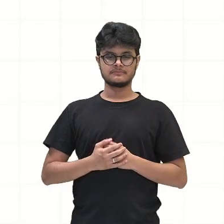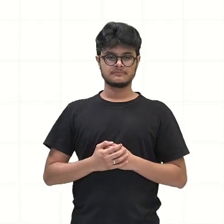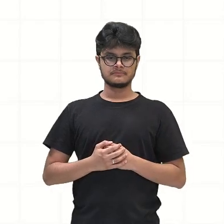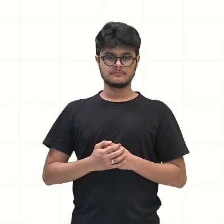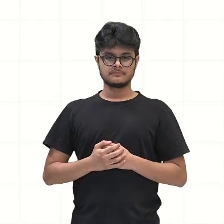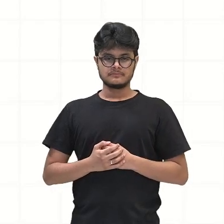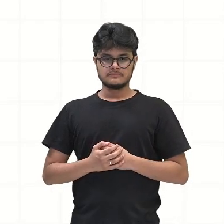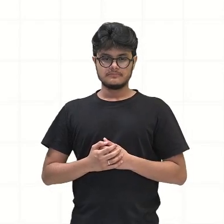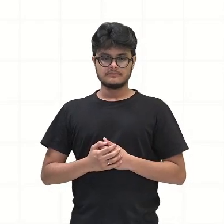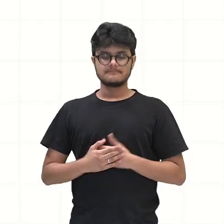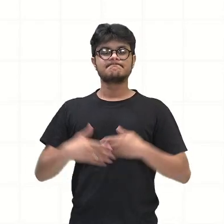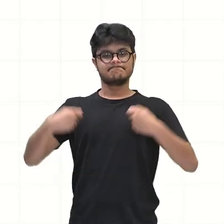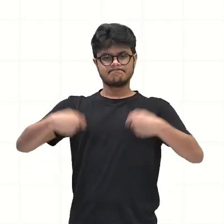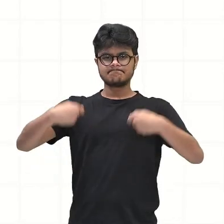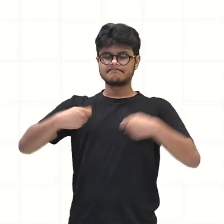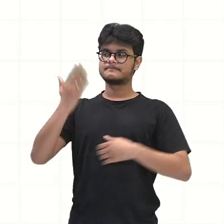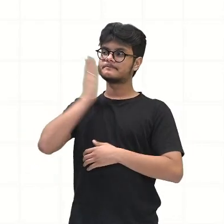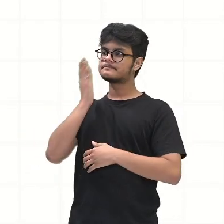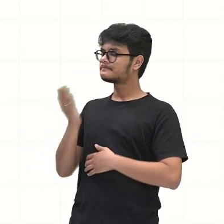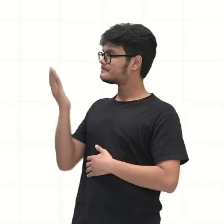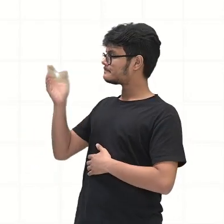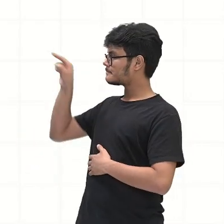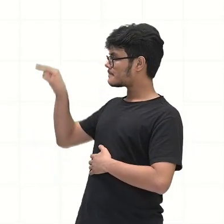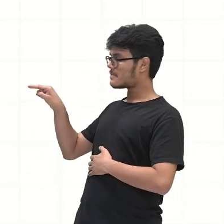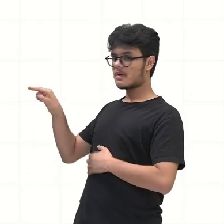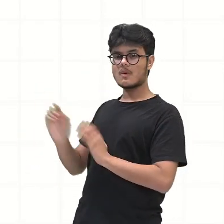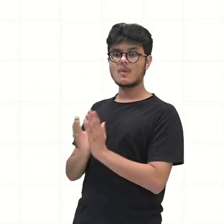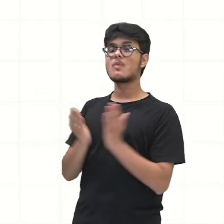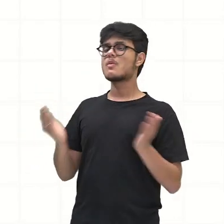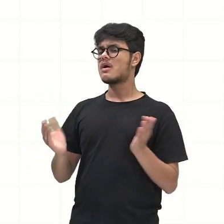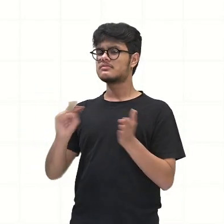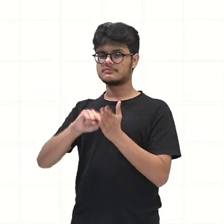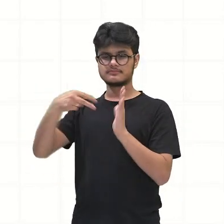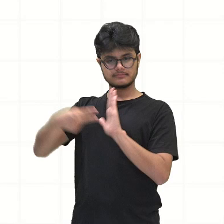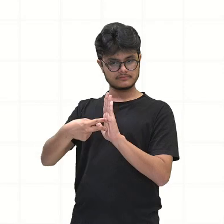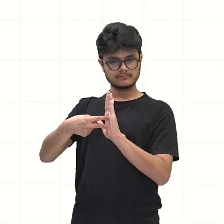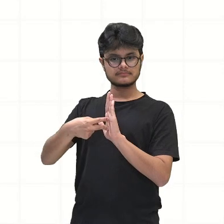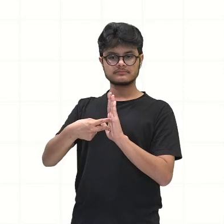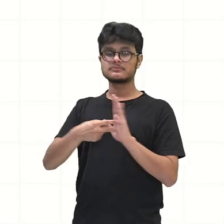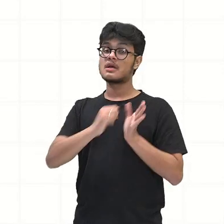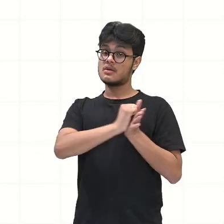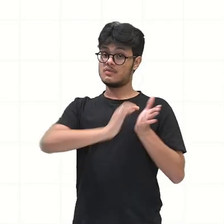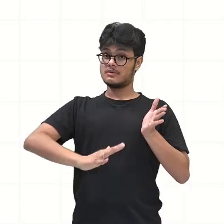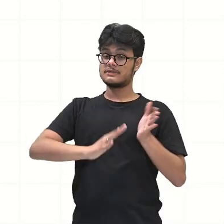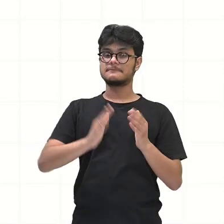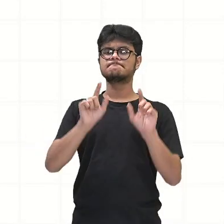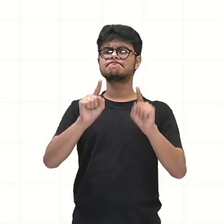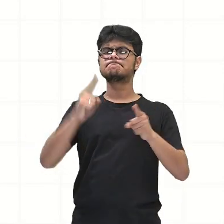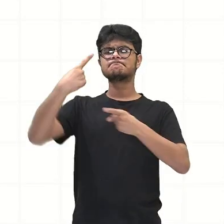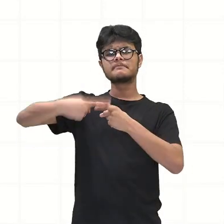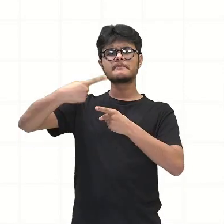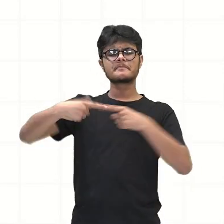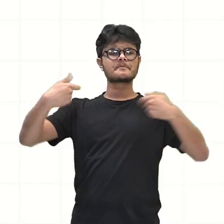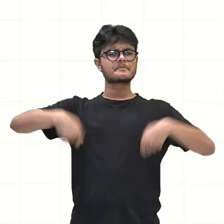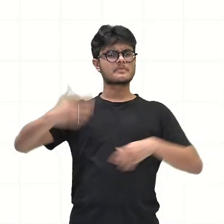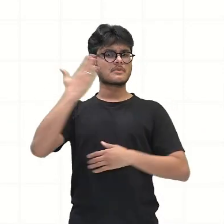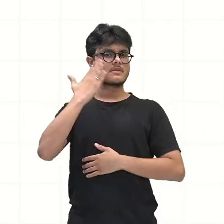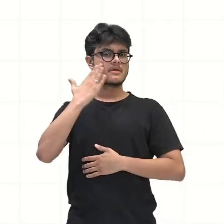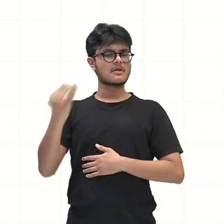gente sempre tem que saber identificar essas 2 coisas aqui na questão. Por que é